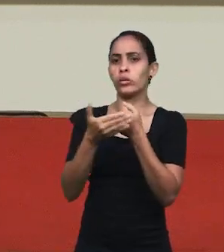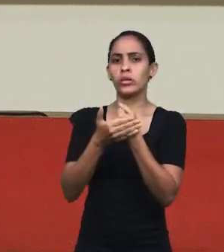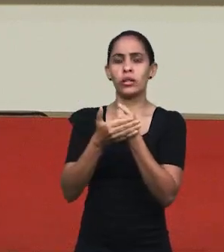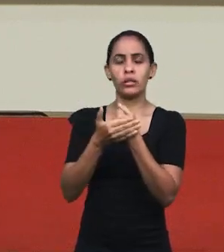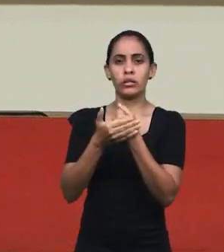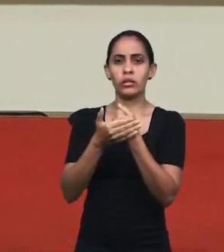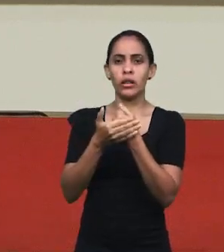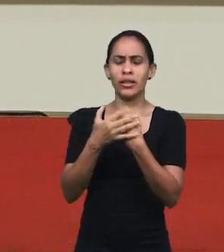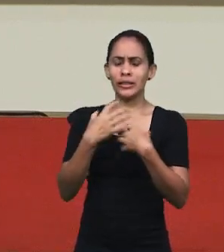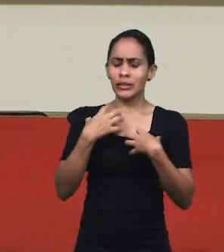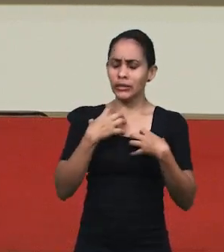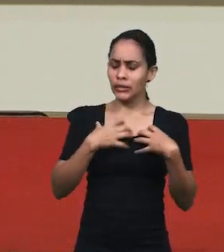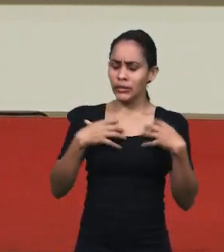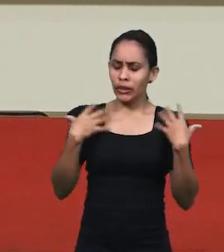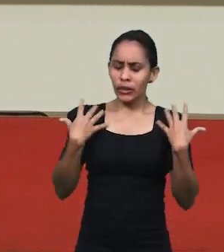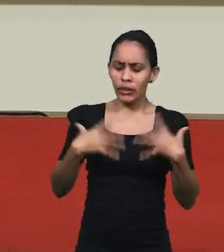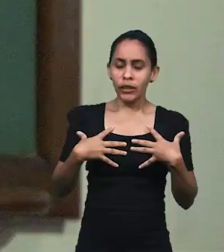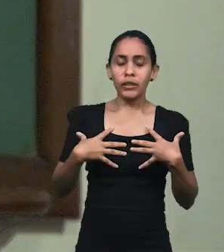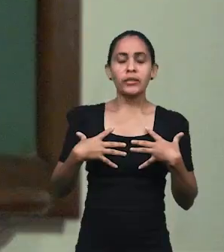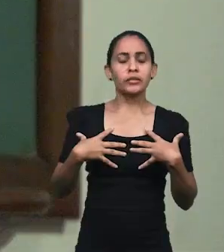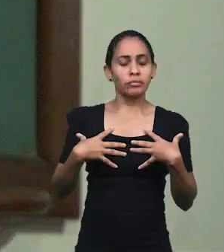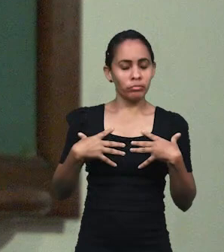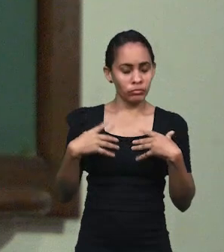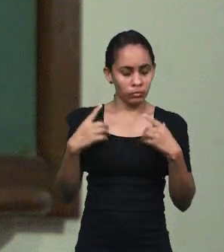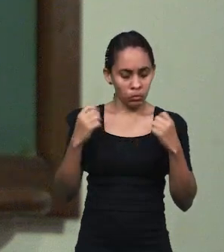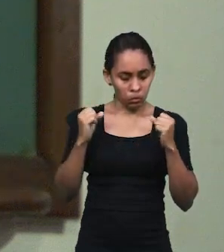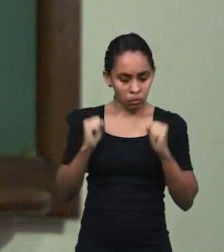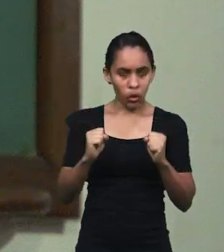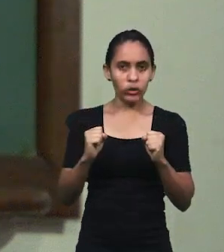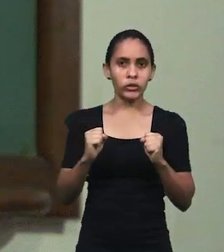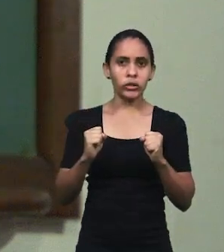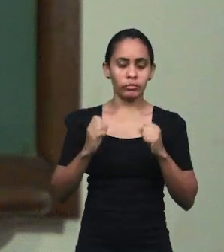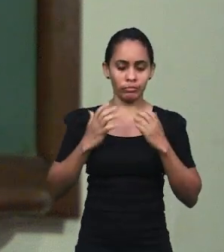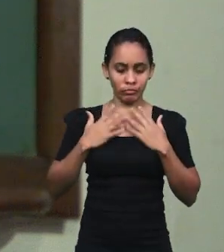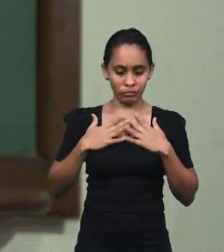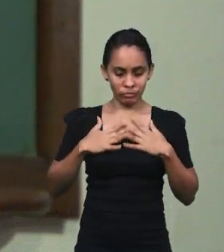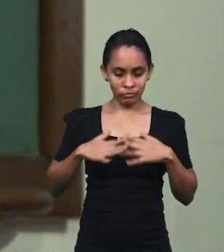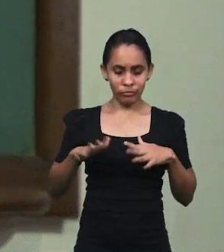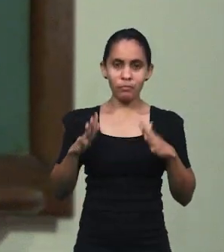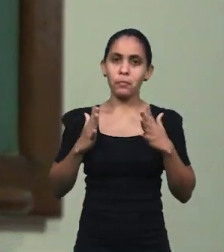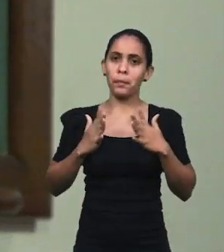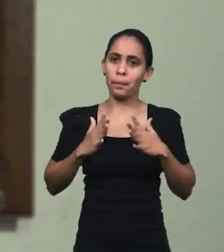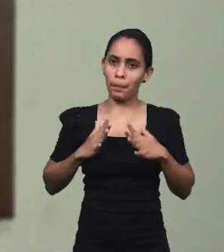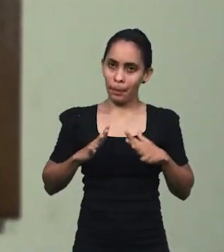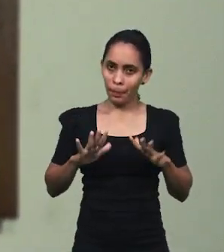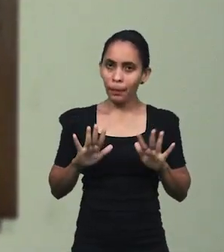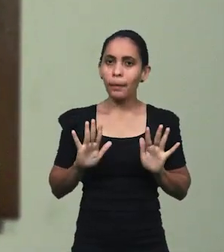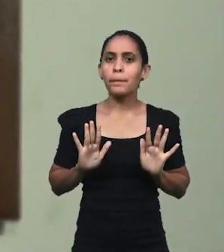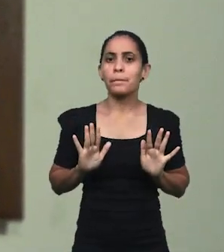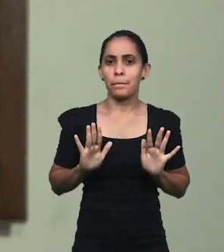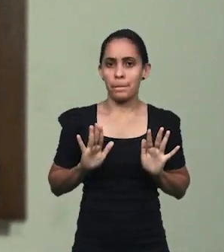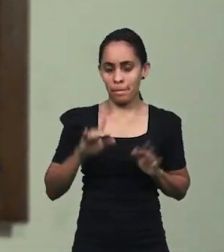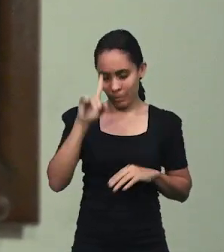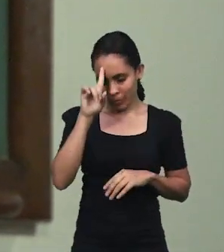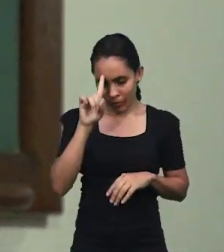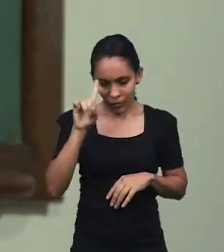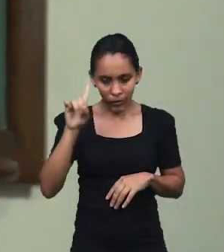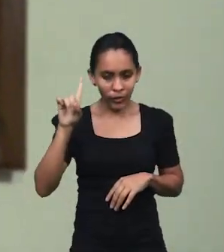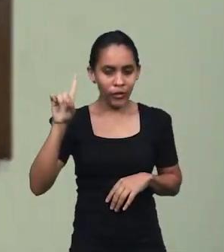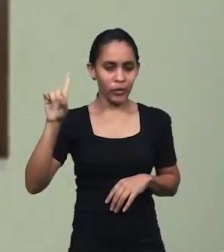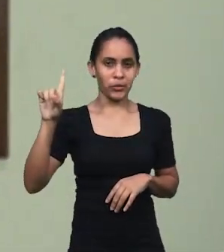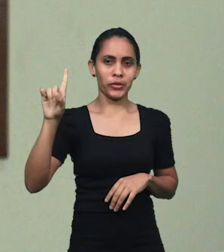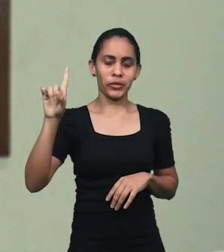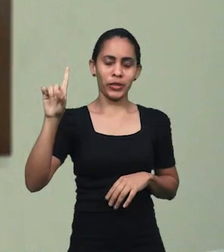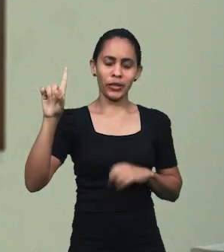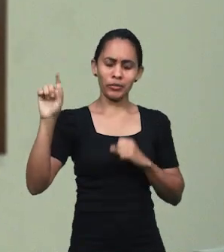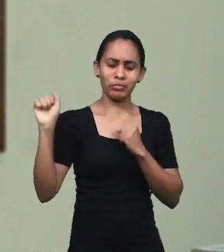Ele consola toda dor. Para toda dor ele dá a palavra, e para aquela que ele não tem a palavra,